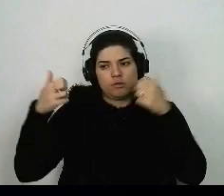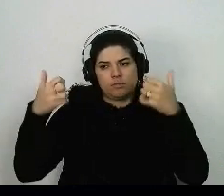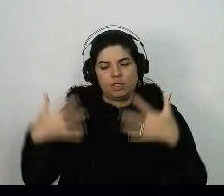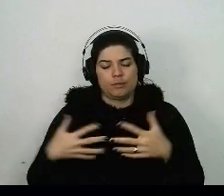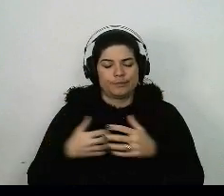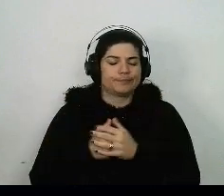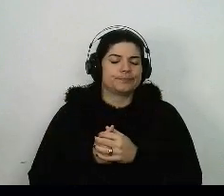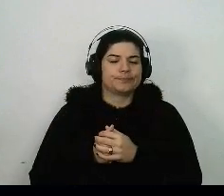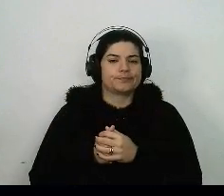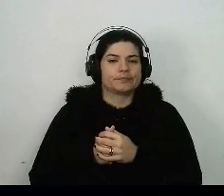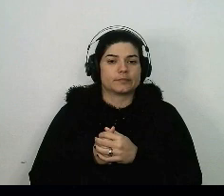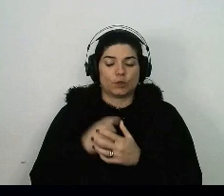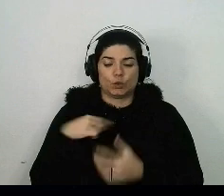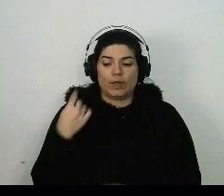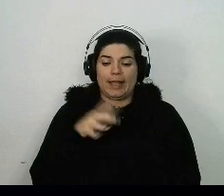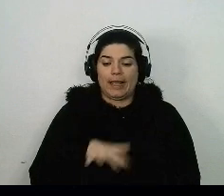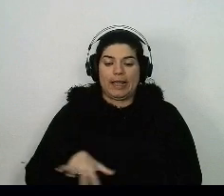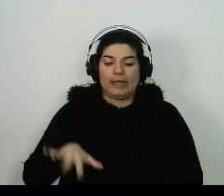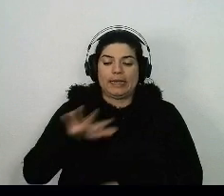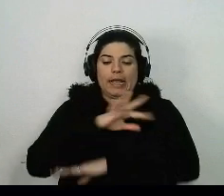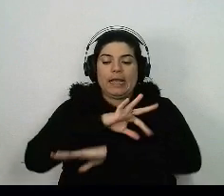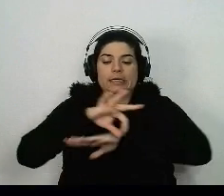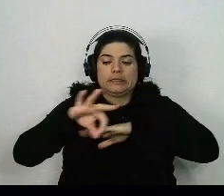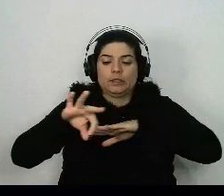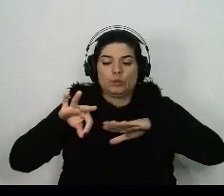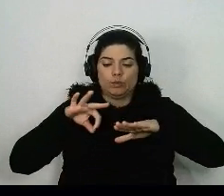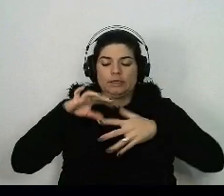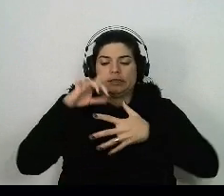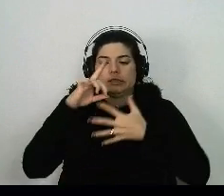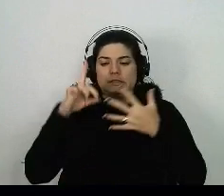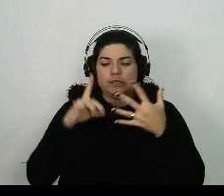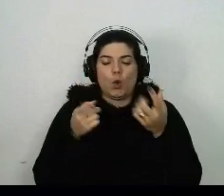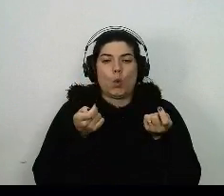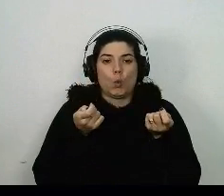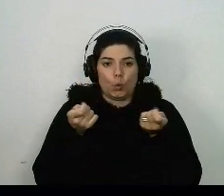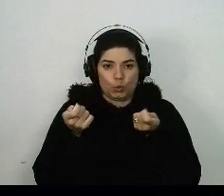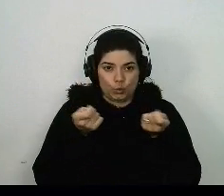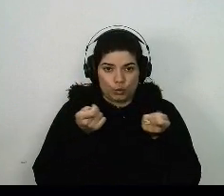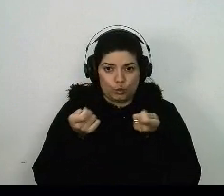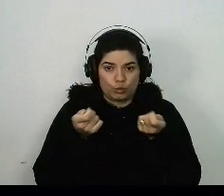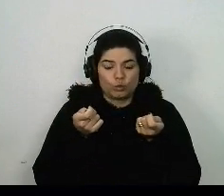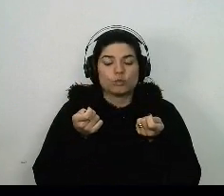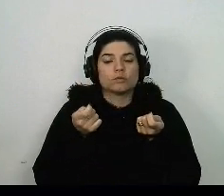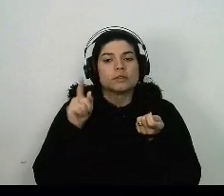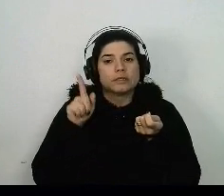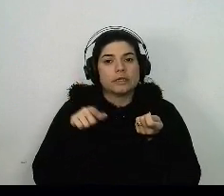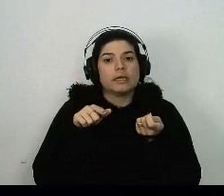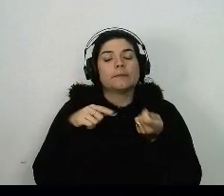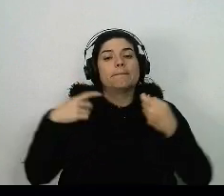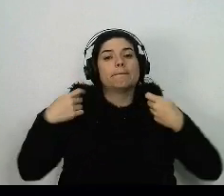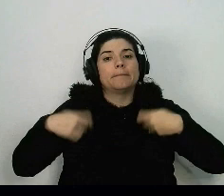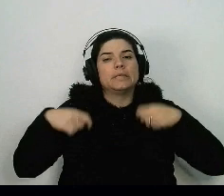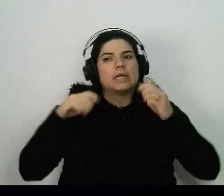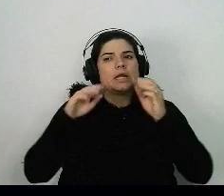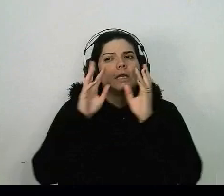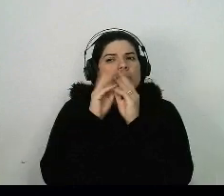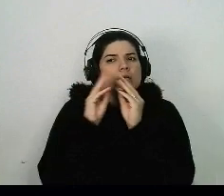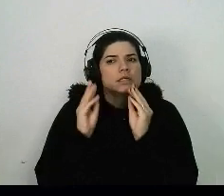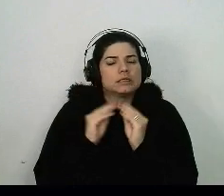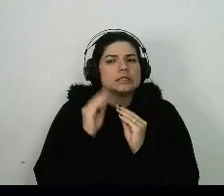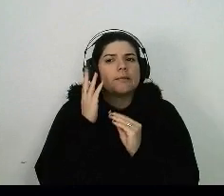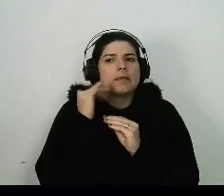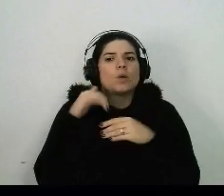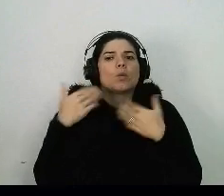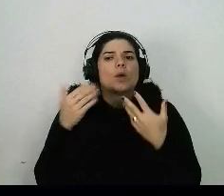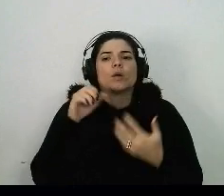área de arquitetura de dados e controladora que somos, a gente precisa definir os esquemas, né? Uma das